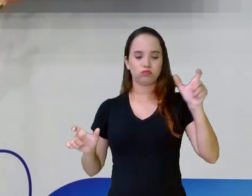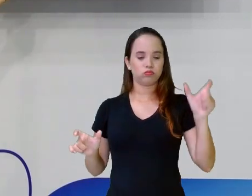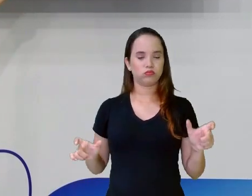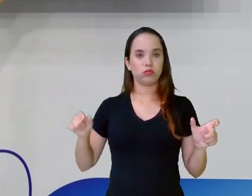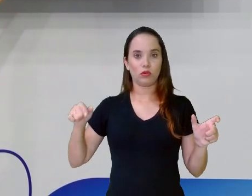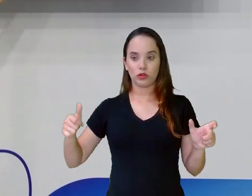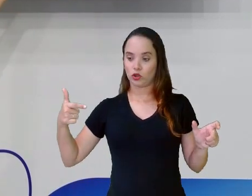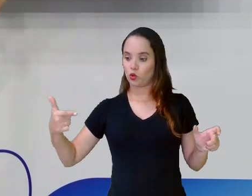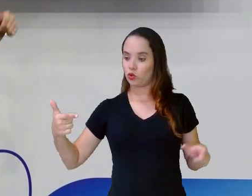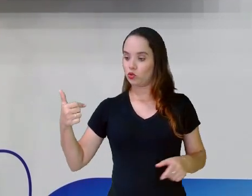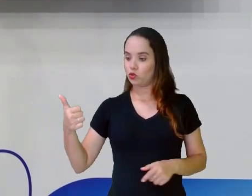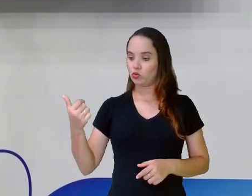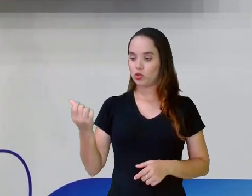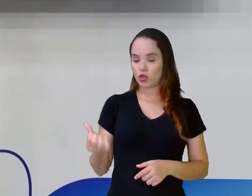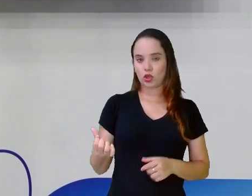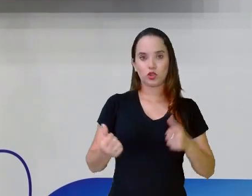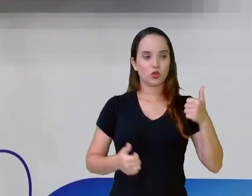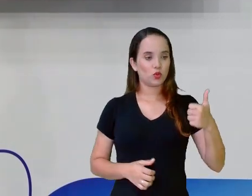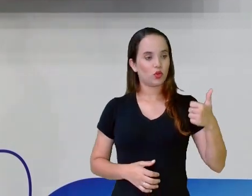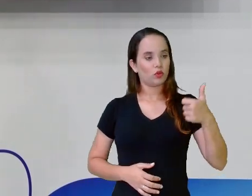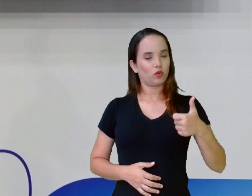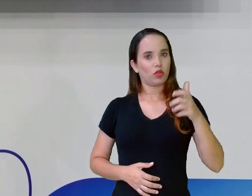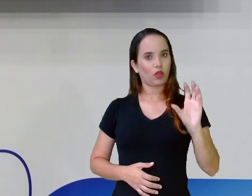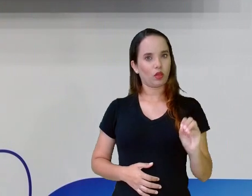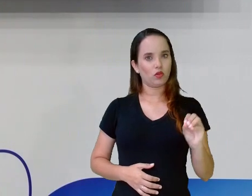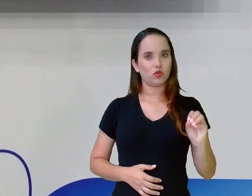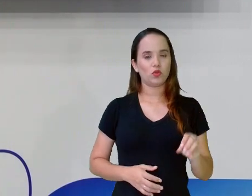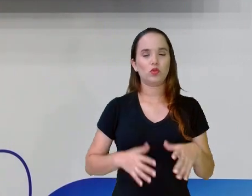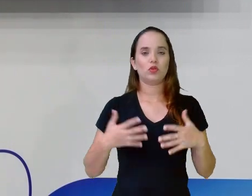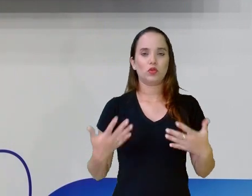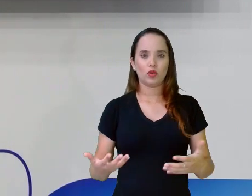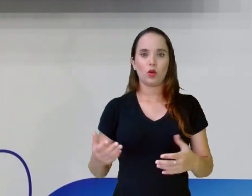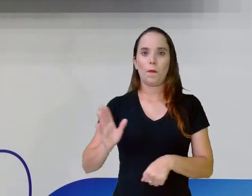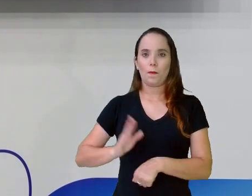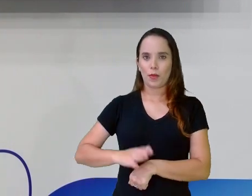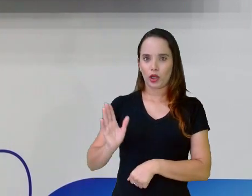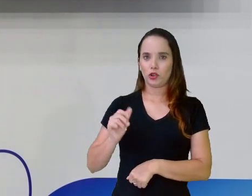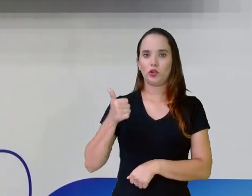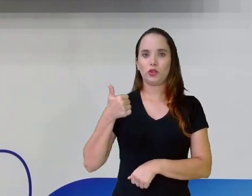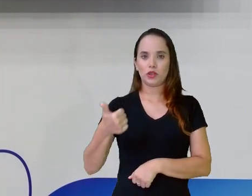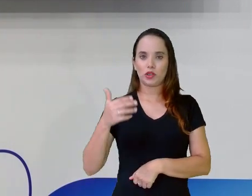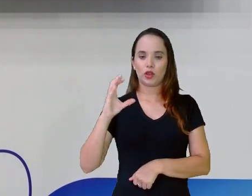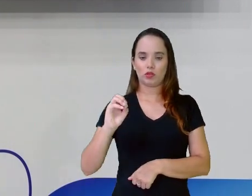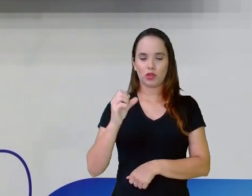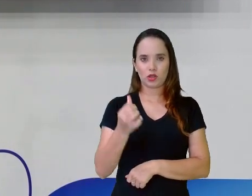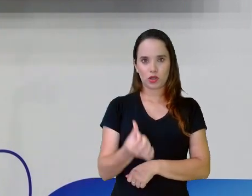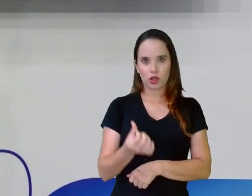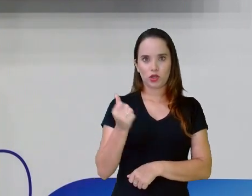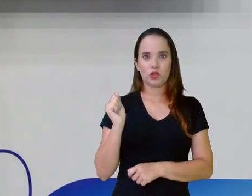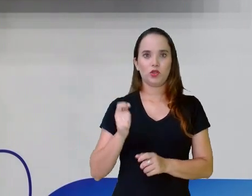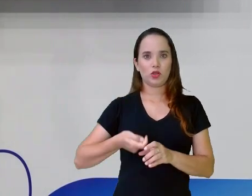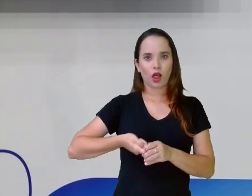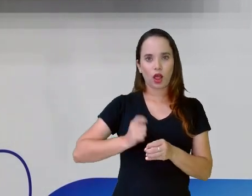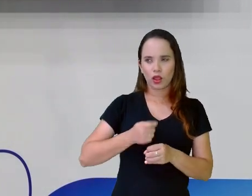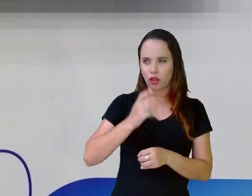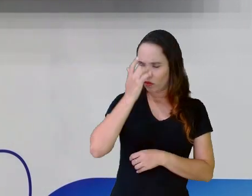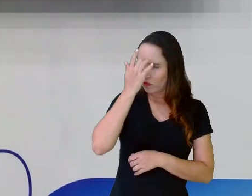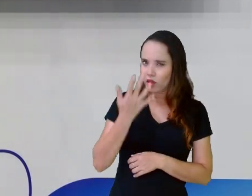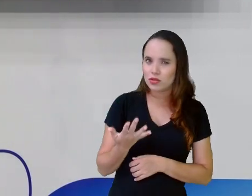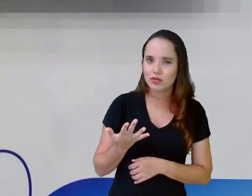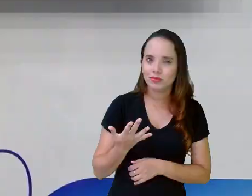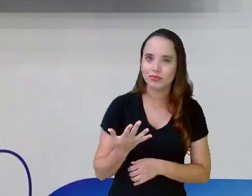mais que a outra. Nesse caso, foram 106 latinhas. É fácil?